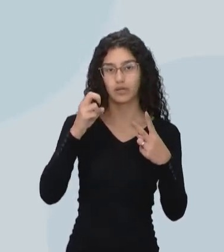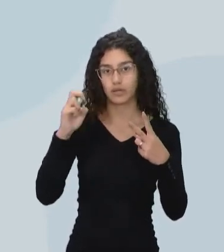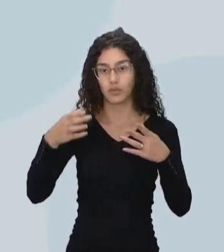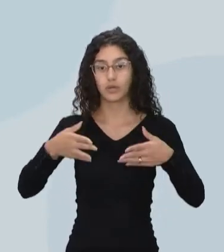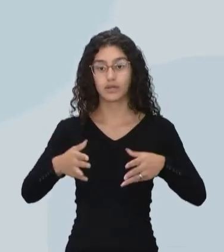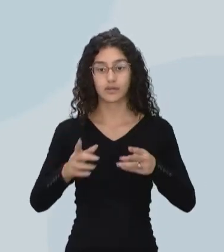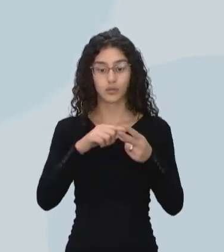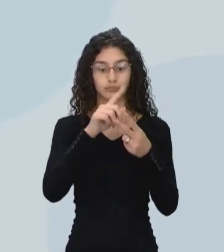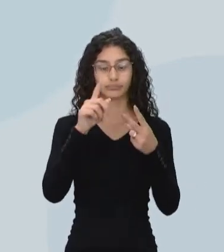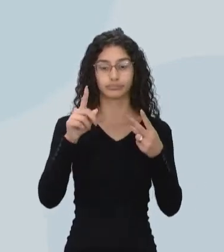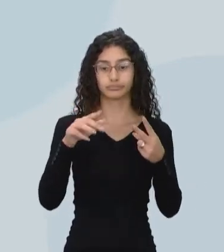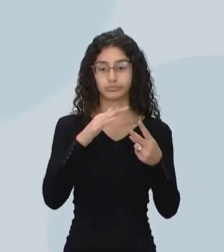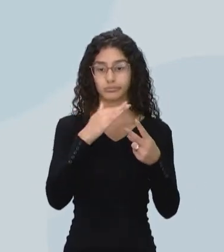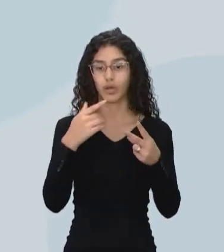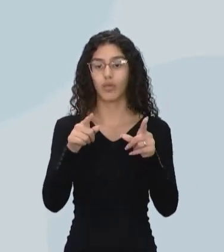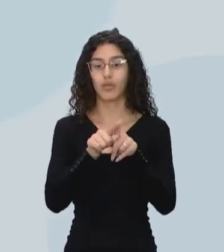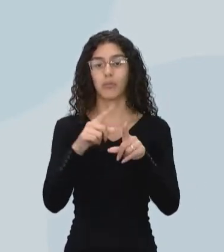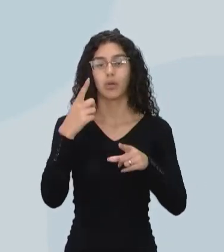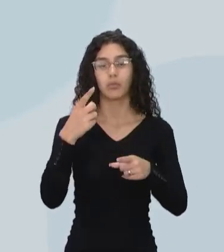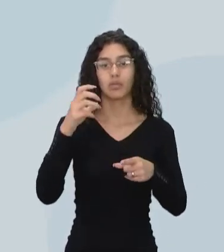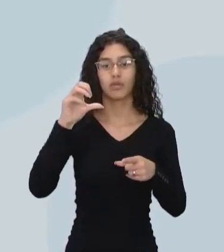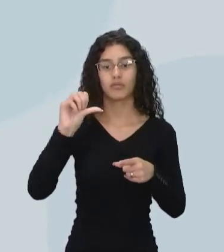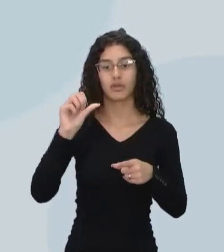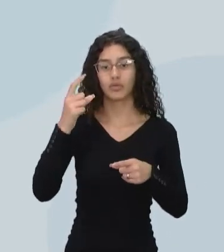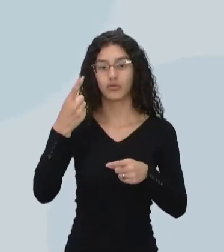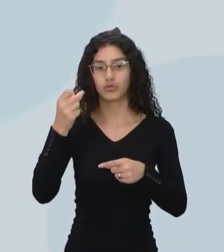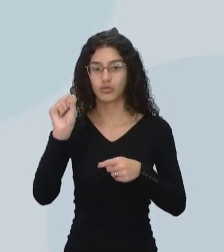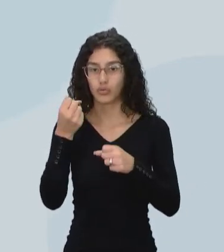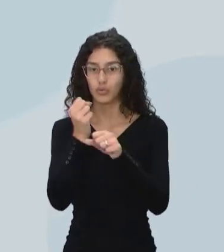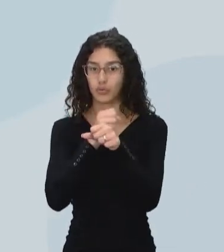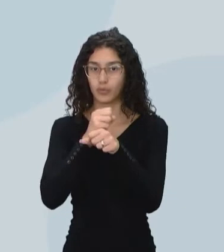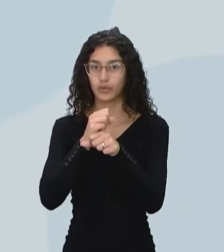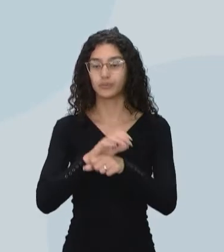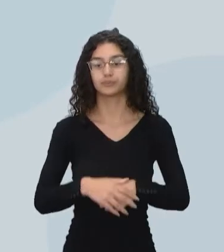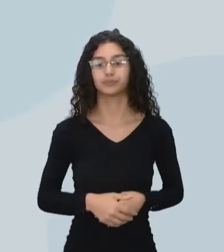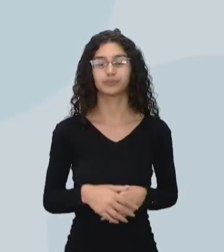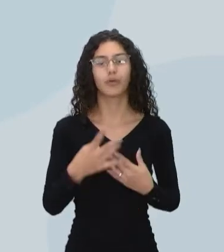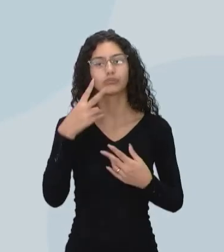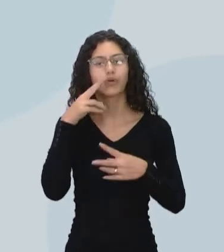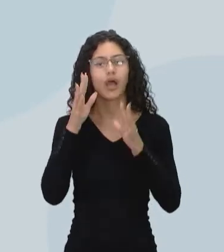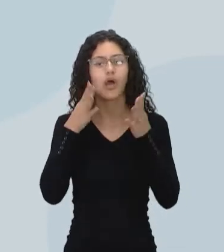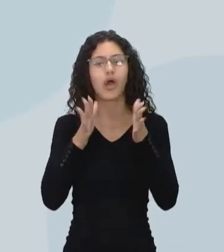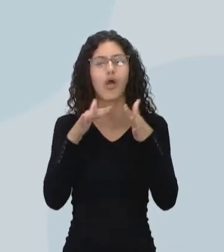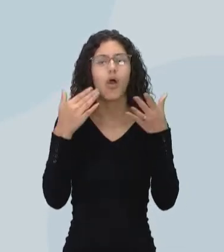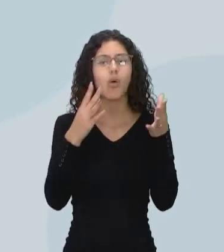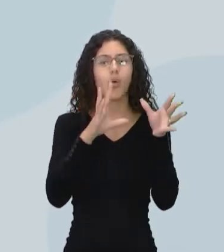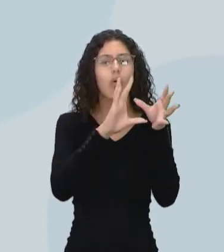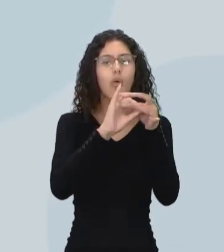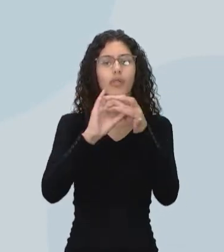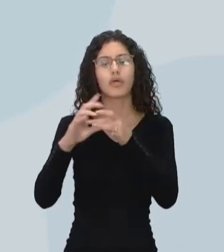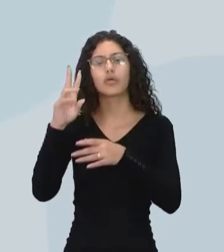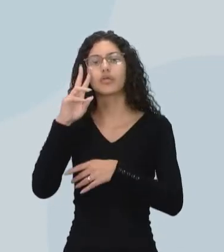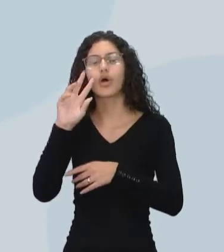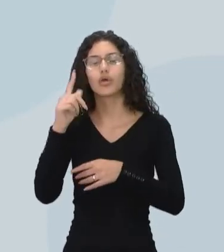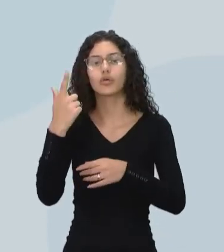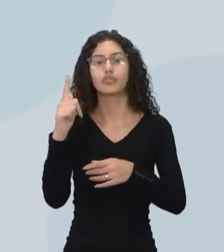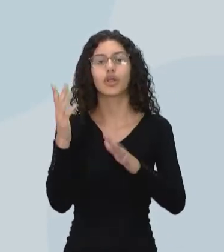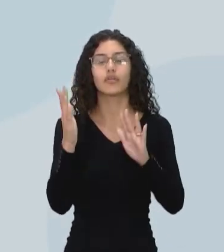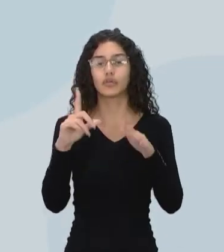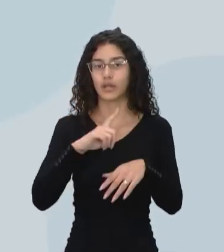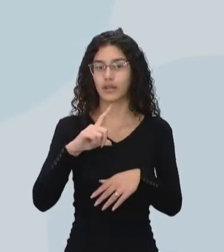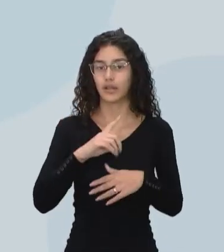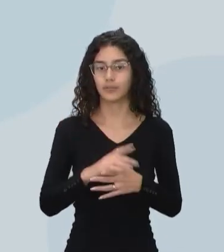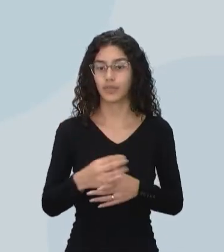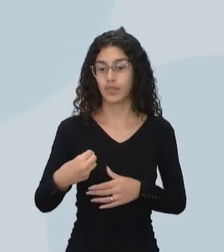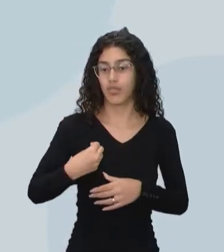e ele faleceu em 1918. Vamos ver agora qual que é o contexto histórico e geográfico